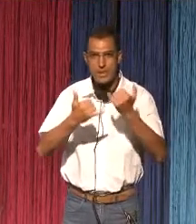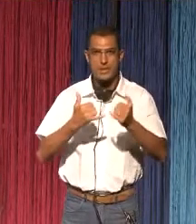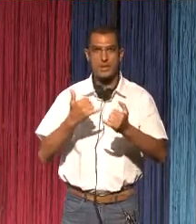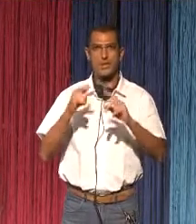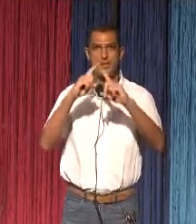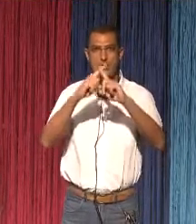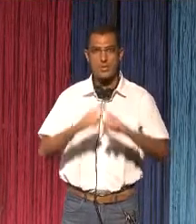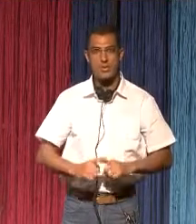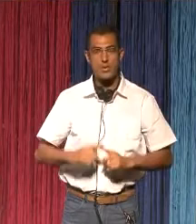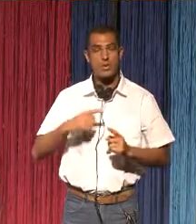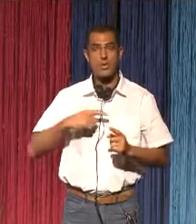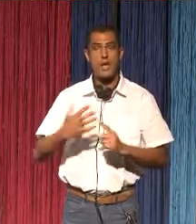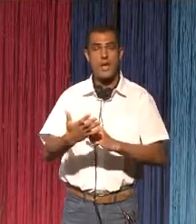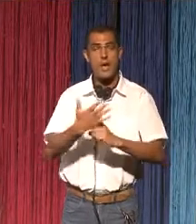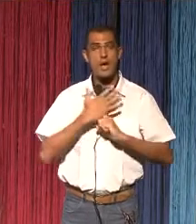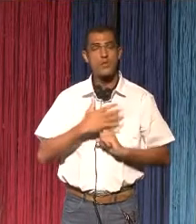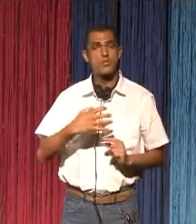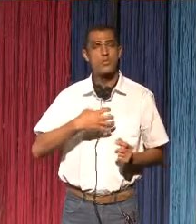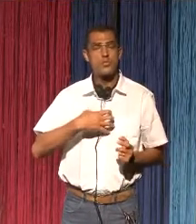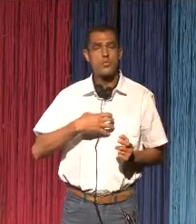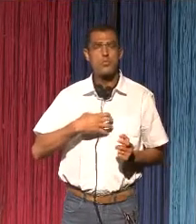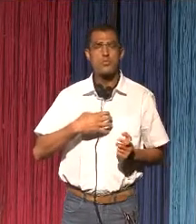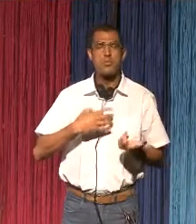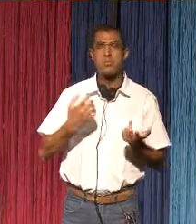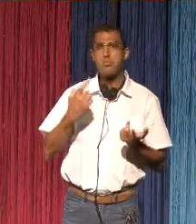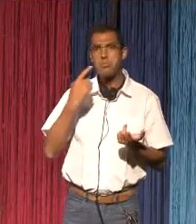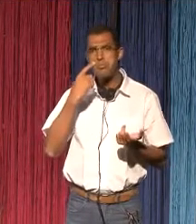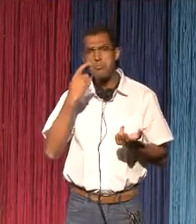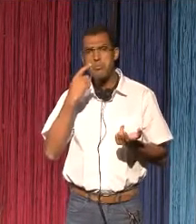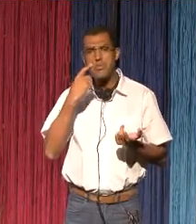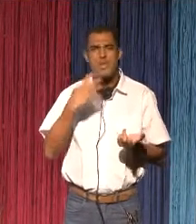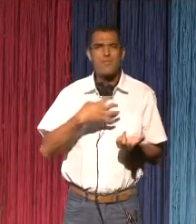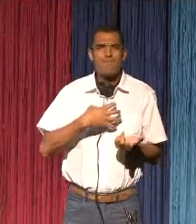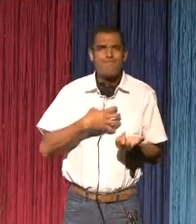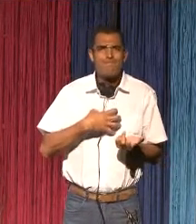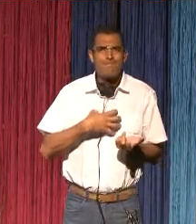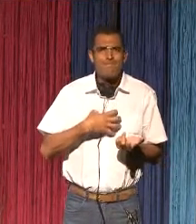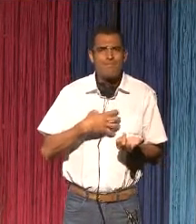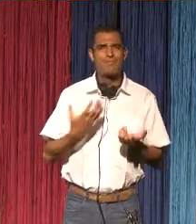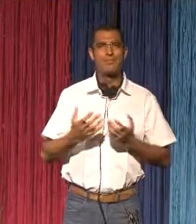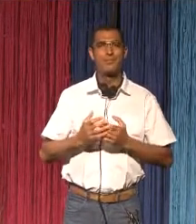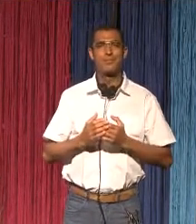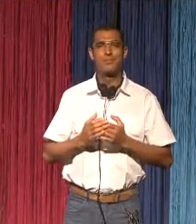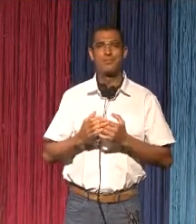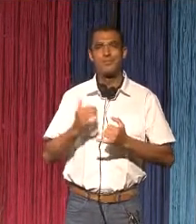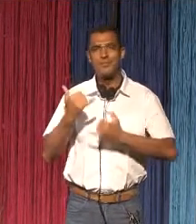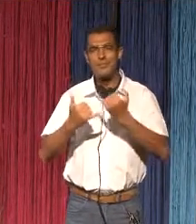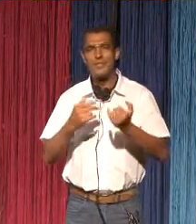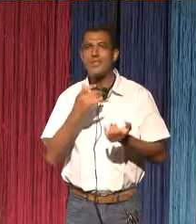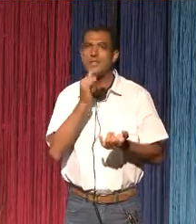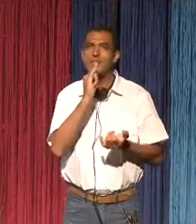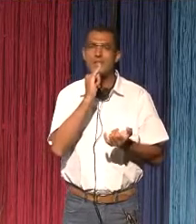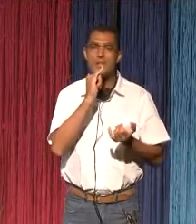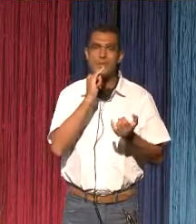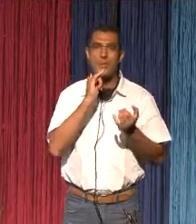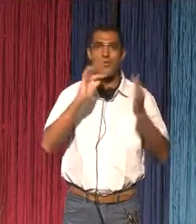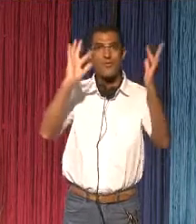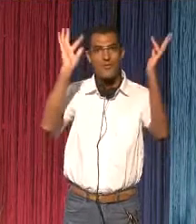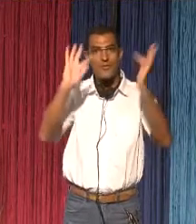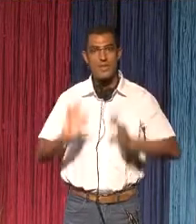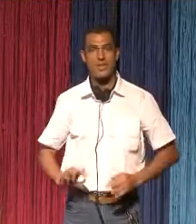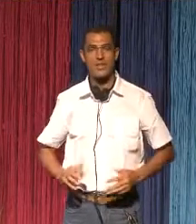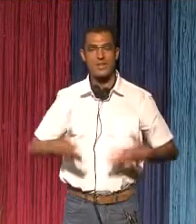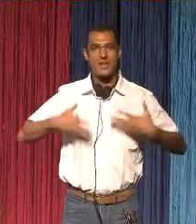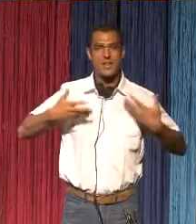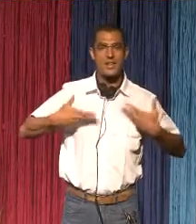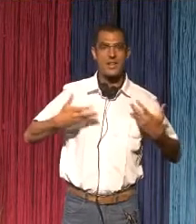os jogos e as brincadeiras mexem com as emoções, né? Com a alegria, com a tristeza, com a